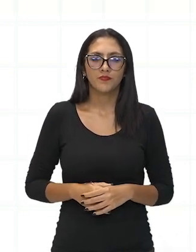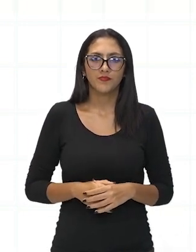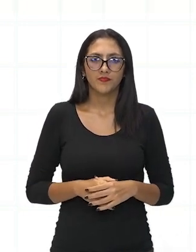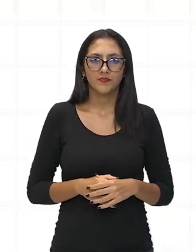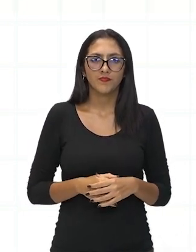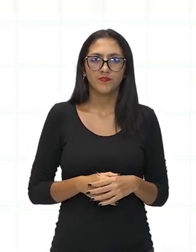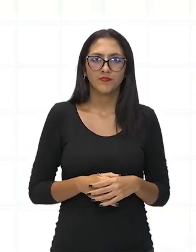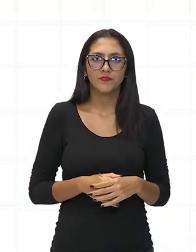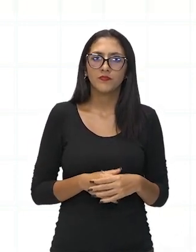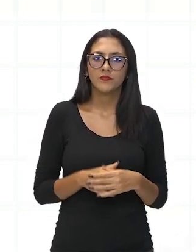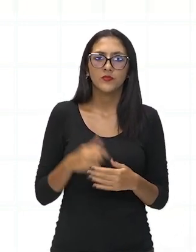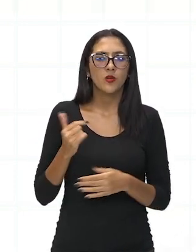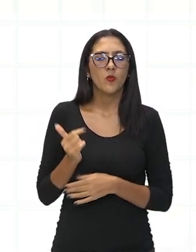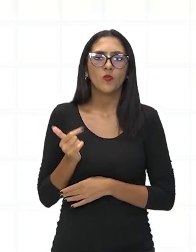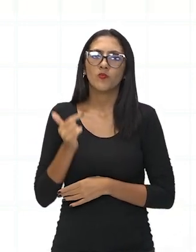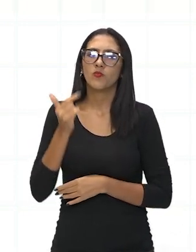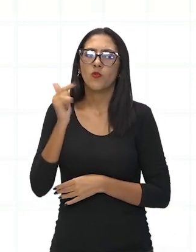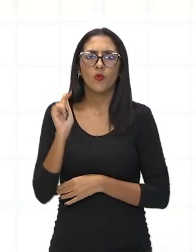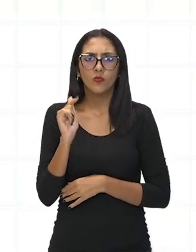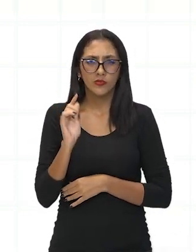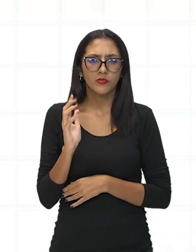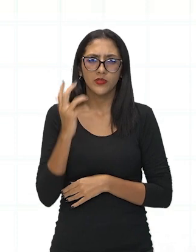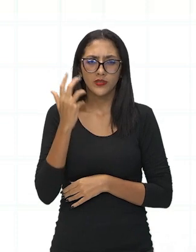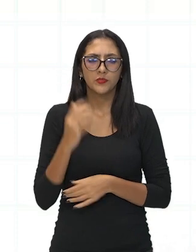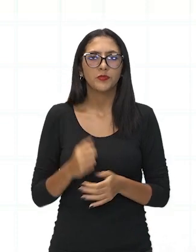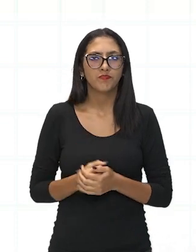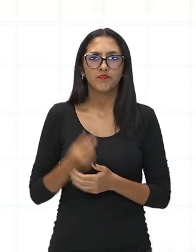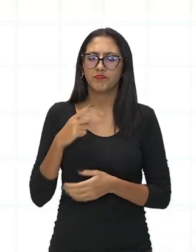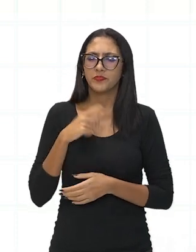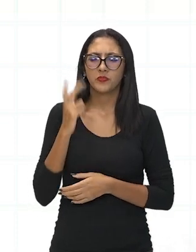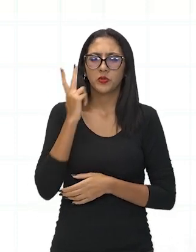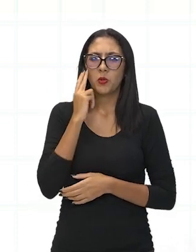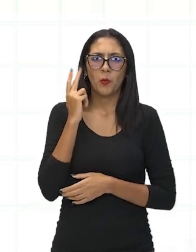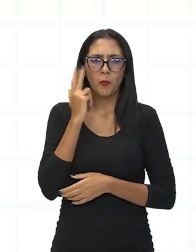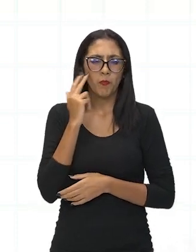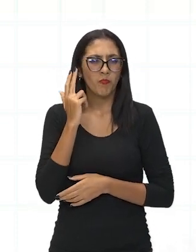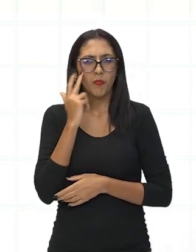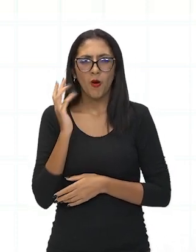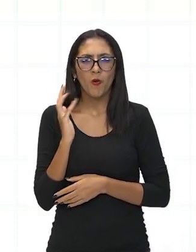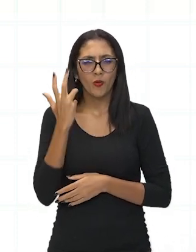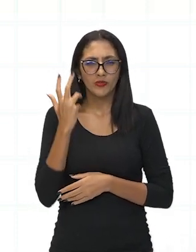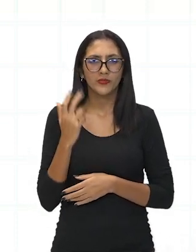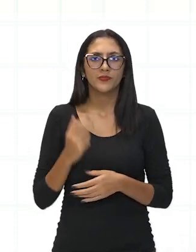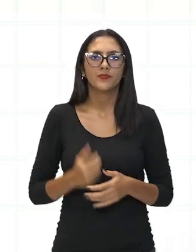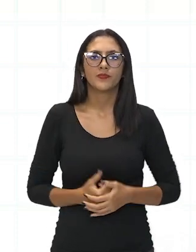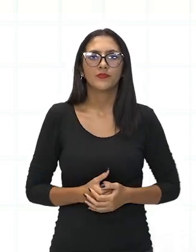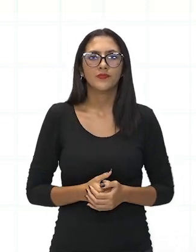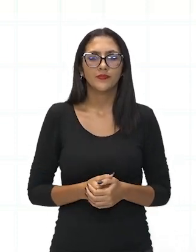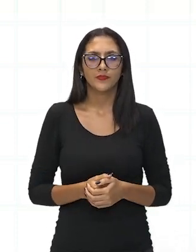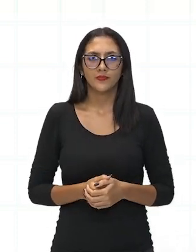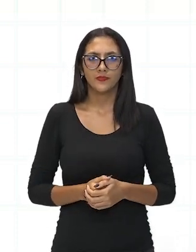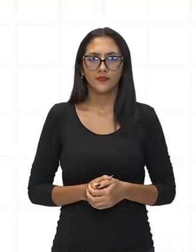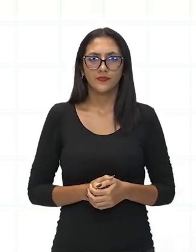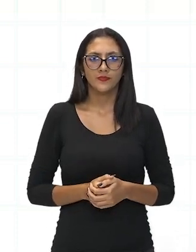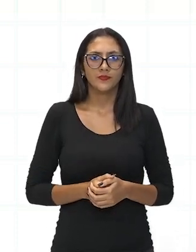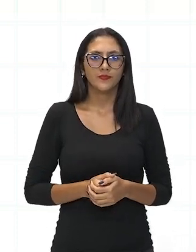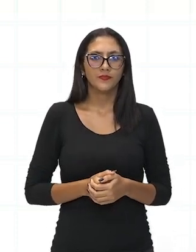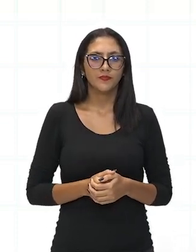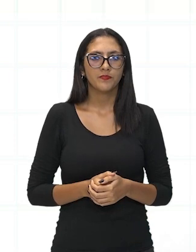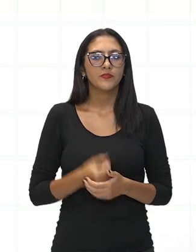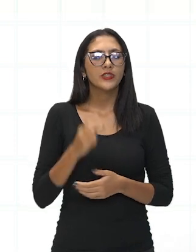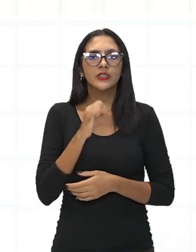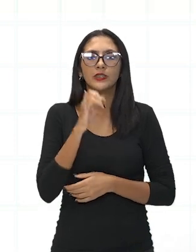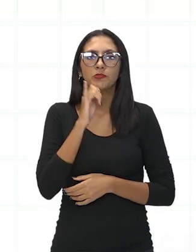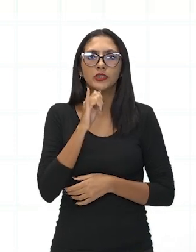Tenho outra situação aqui, algo que é bem comum, quem nunca, né? Aqui, ó, o que aconteceu? Se eu fosse contar